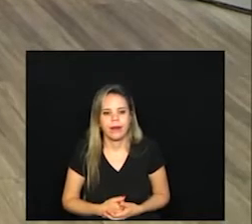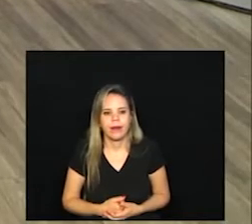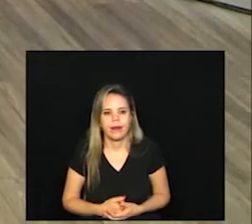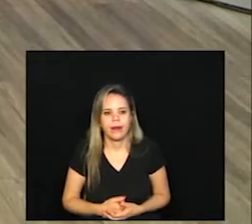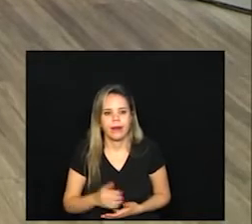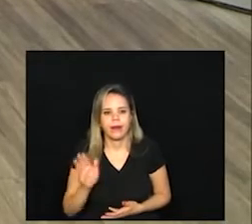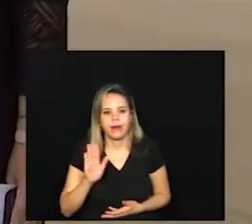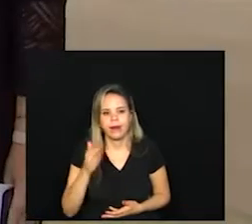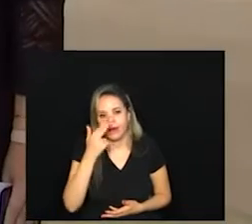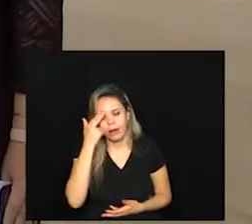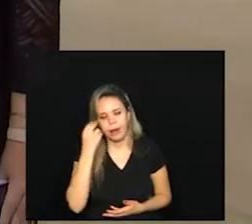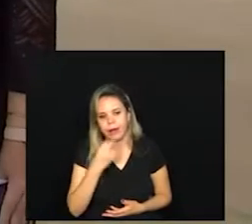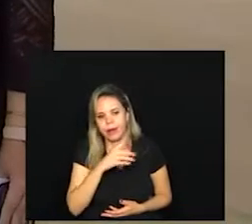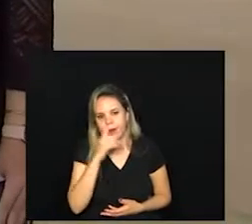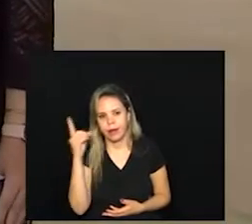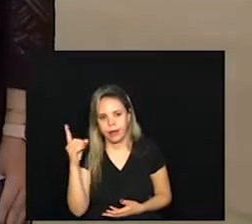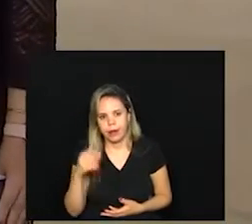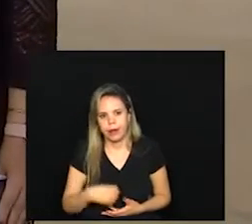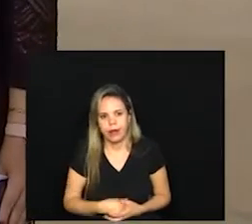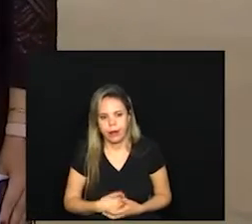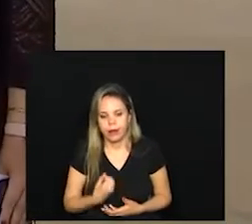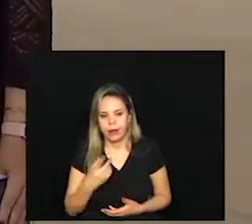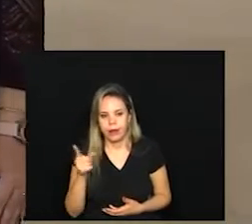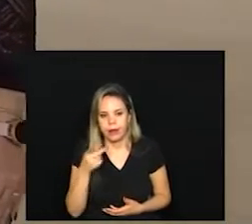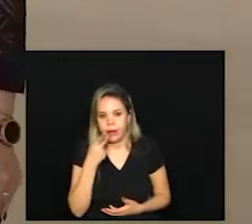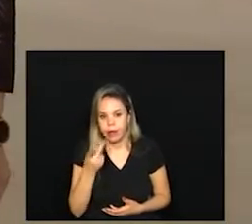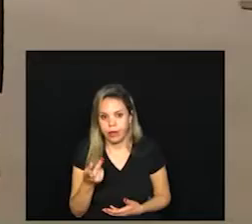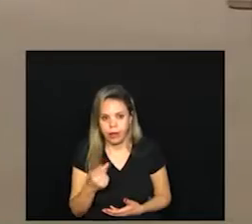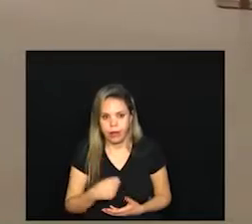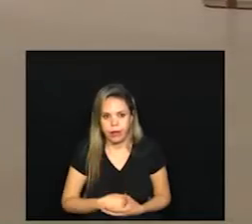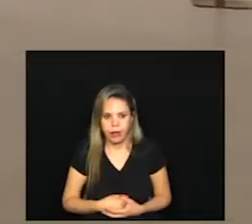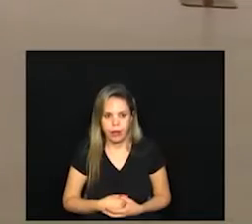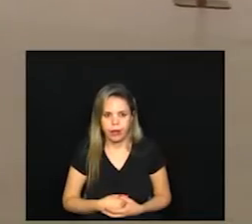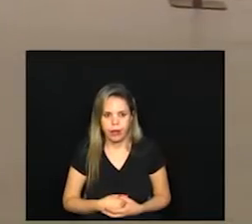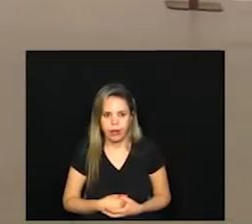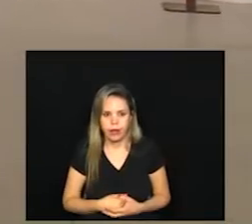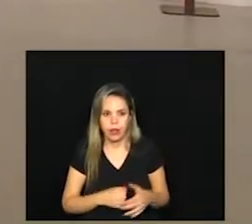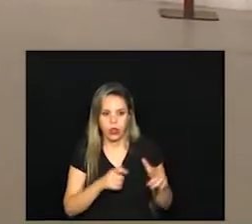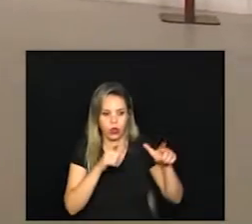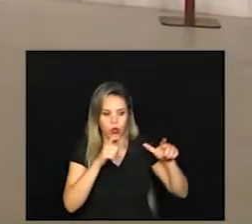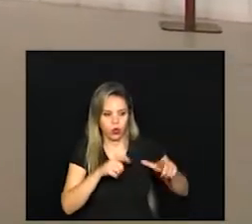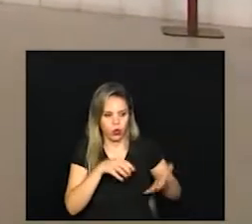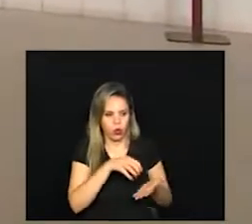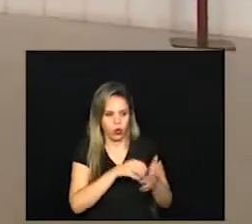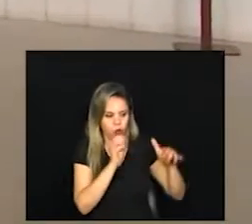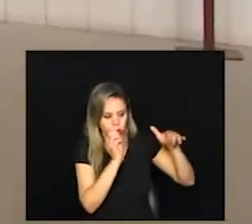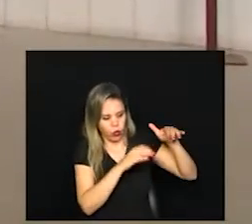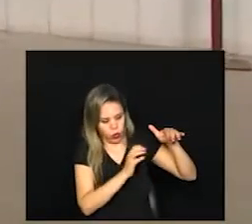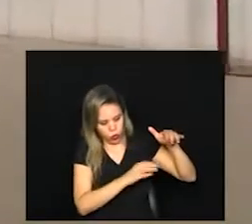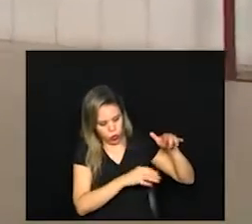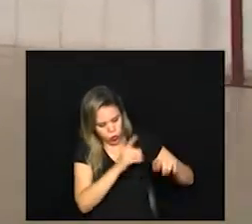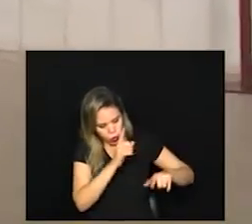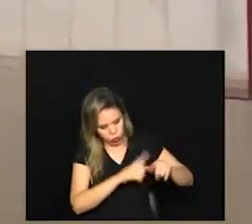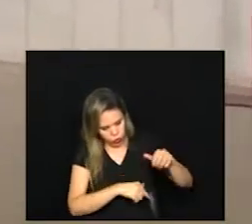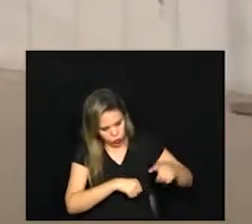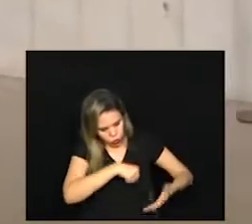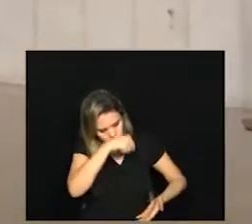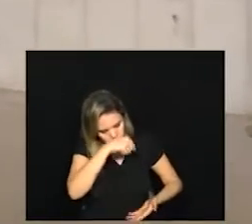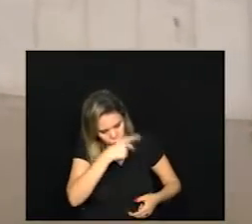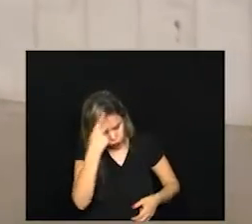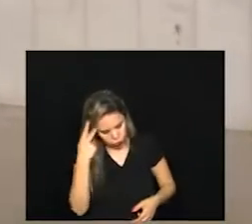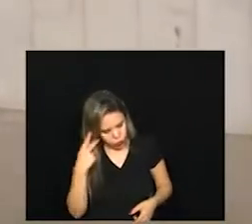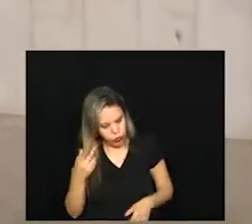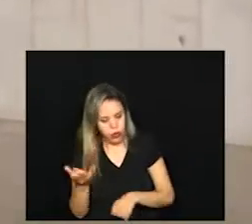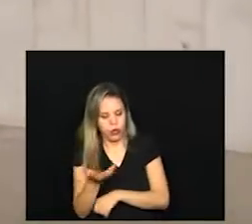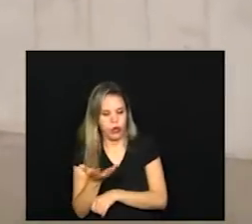Oi, Gabriel, bom dia. Ai, que bom que você tocou nesse ponto. O bagageiro foi um importante equipamento que nós tivemos aqui